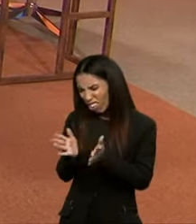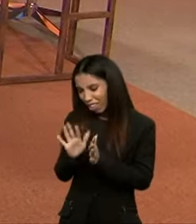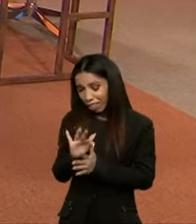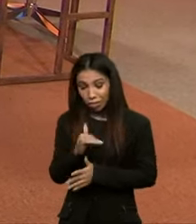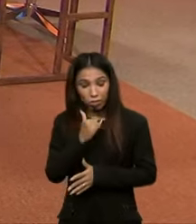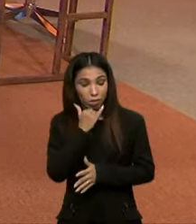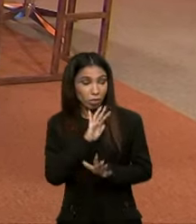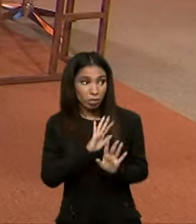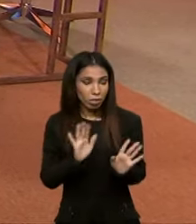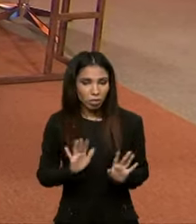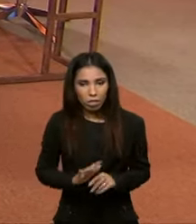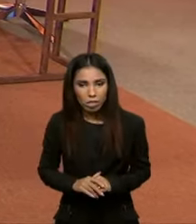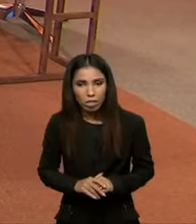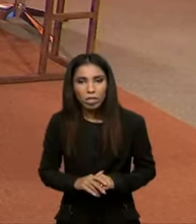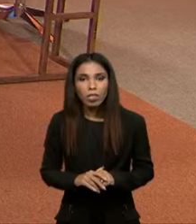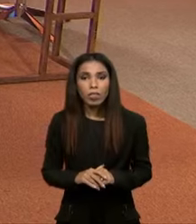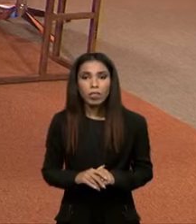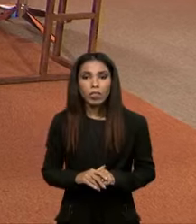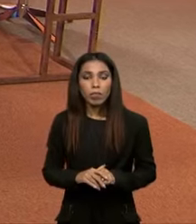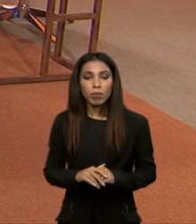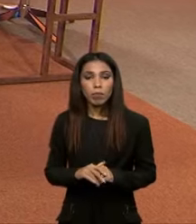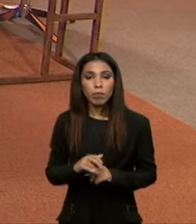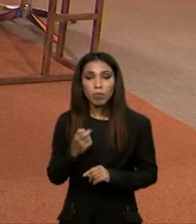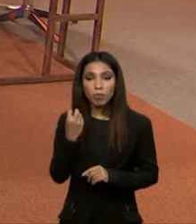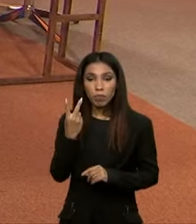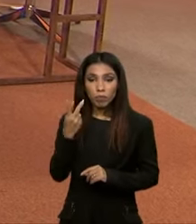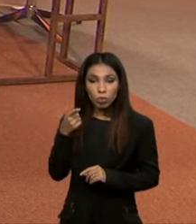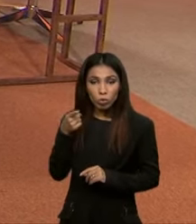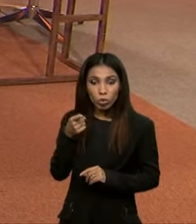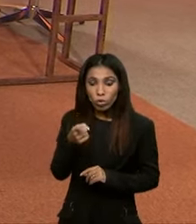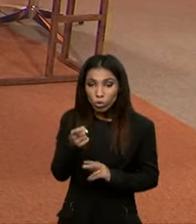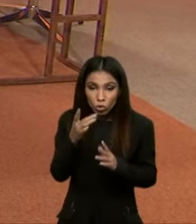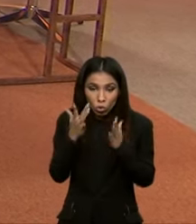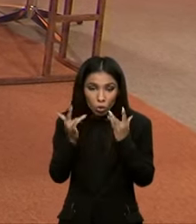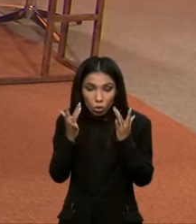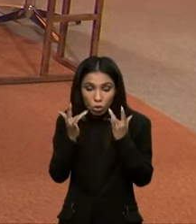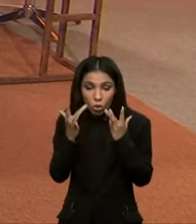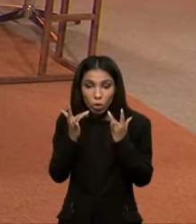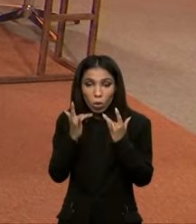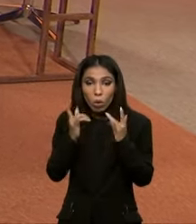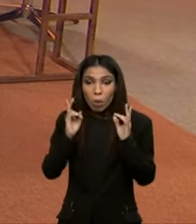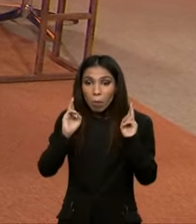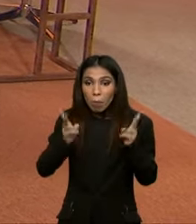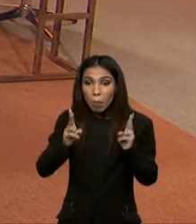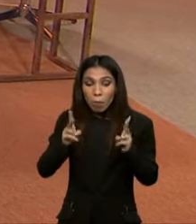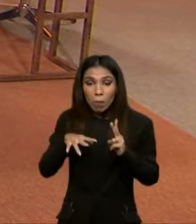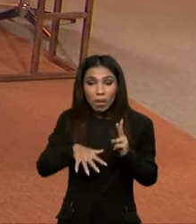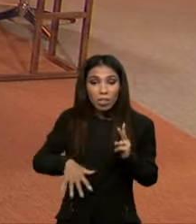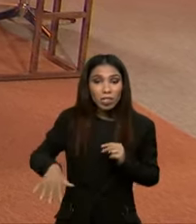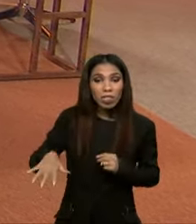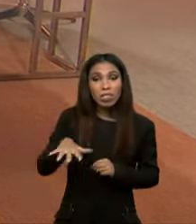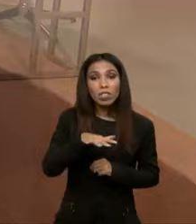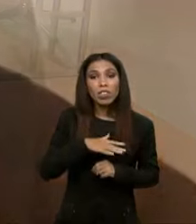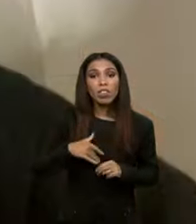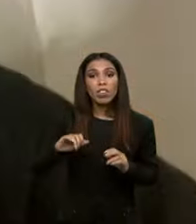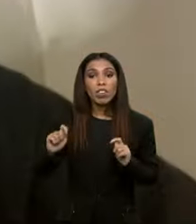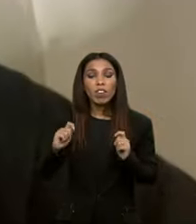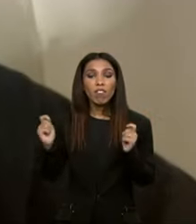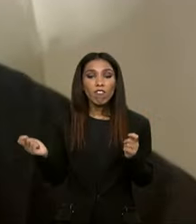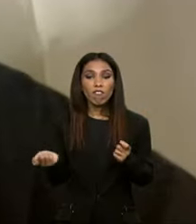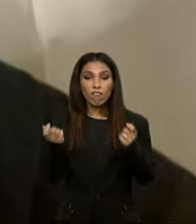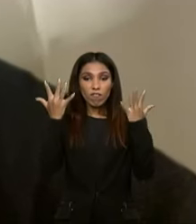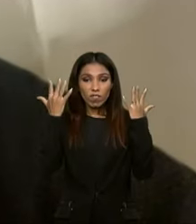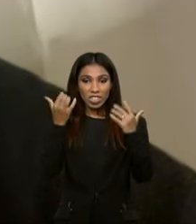Nós estávamos no meio de 2.000 espetáculos acontecendo ao mesmo tempo. Festival de Avignon vende